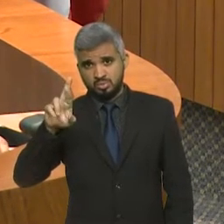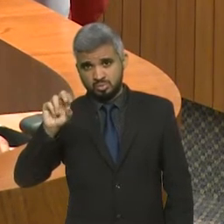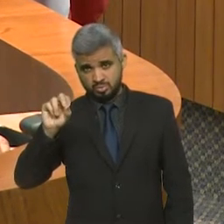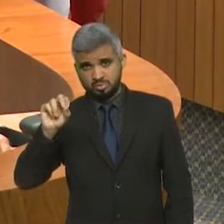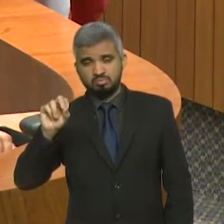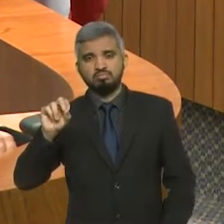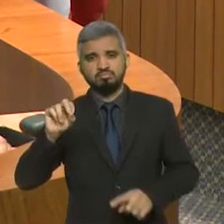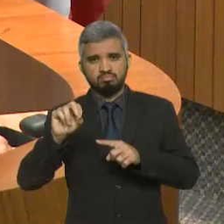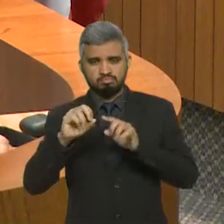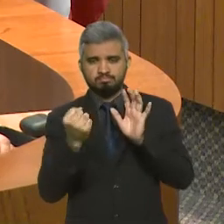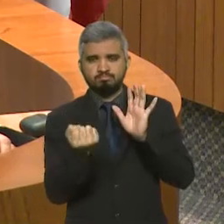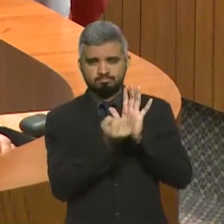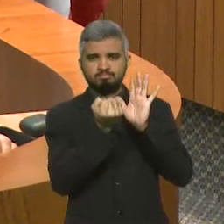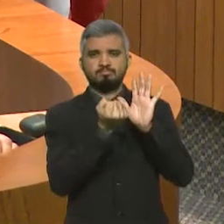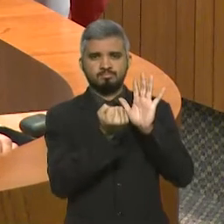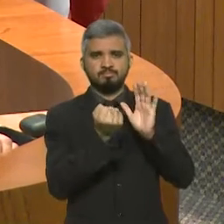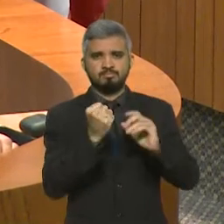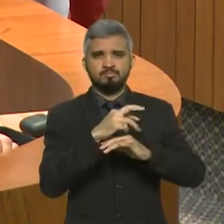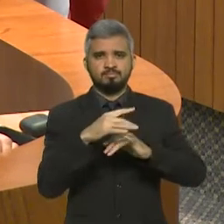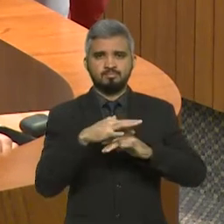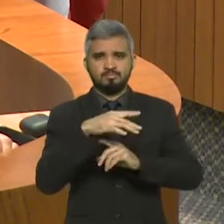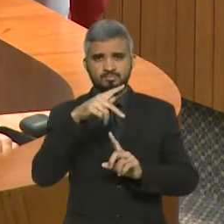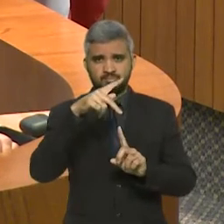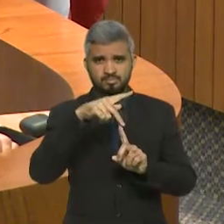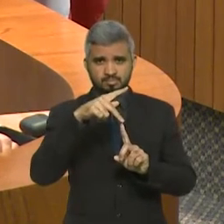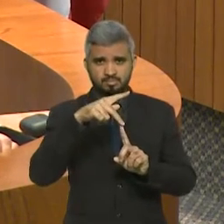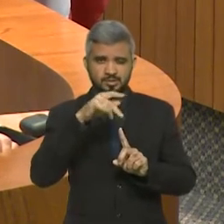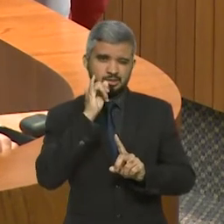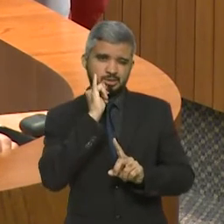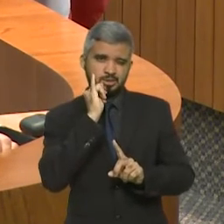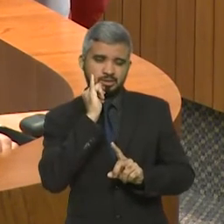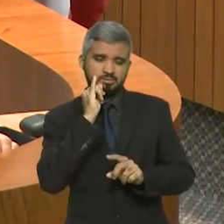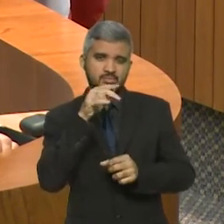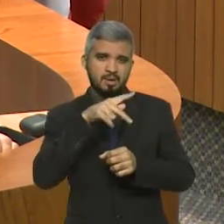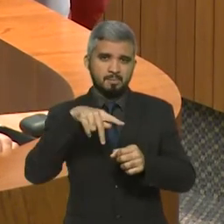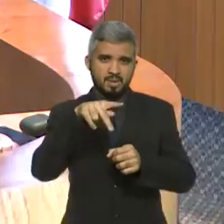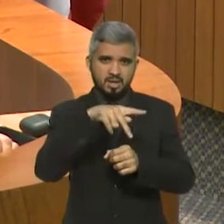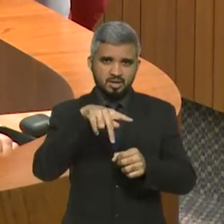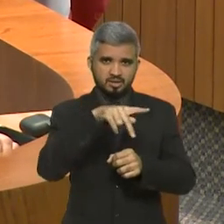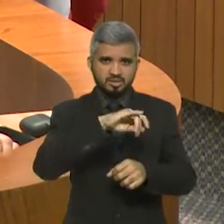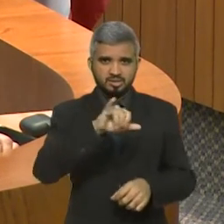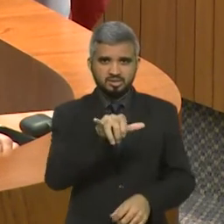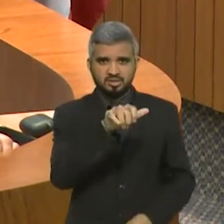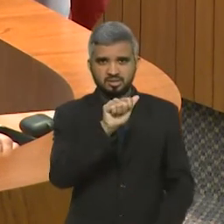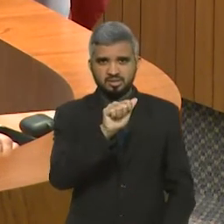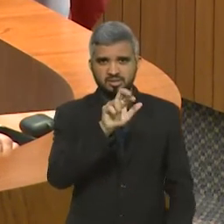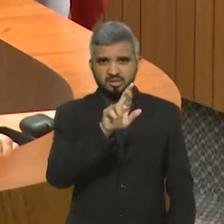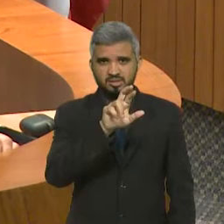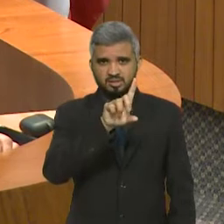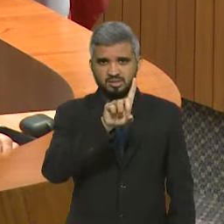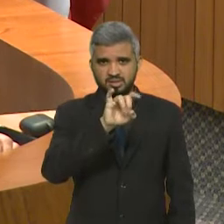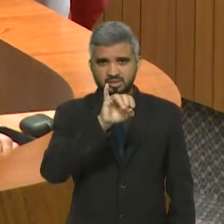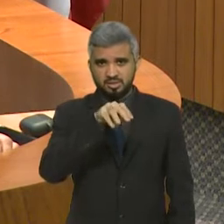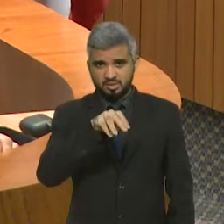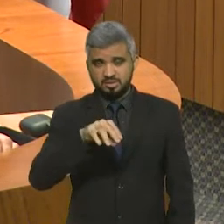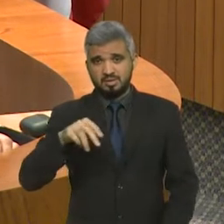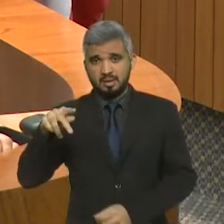às pessoas de Pedreiras. Por exemplo, a Praça do Jardim, a Praça Melico Rego,